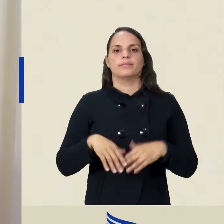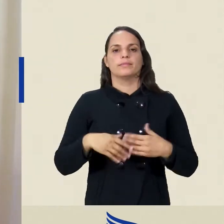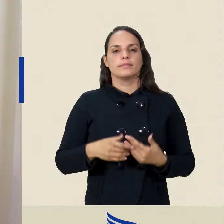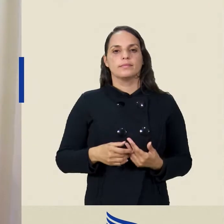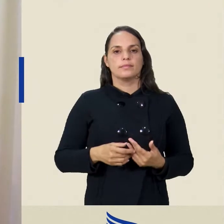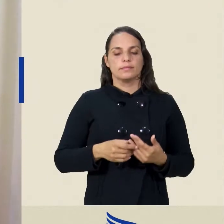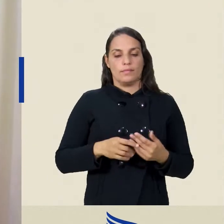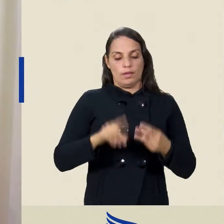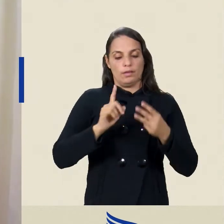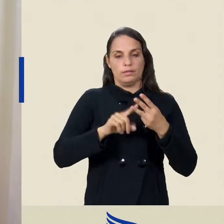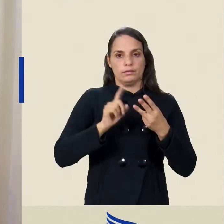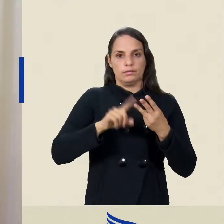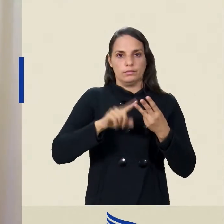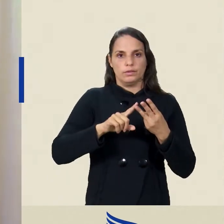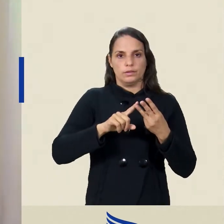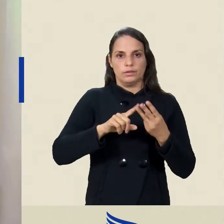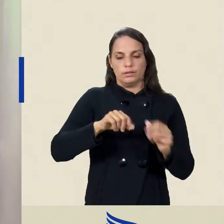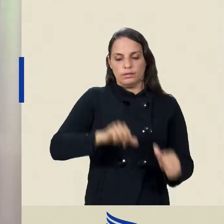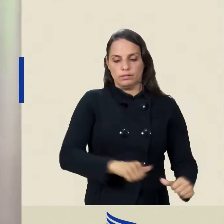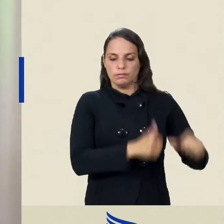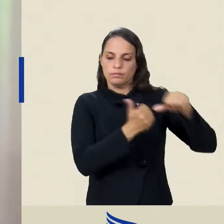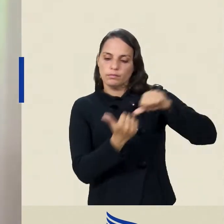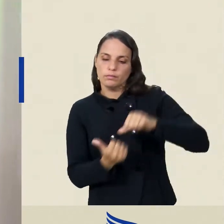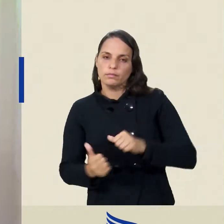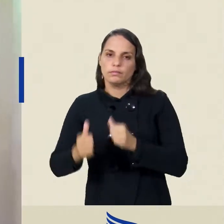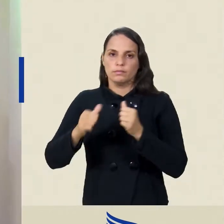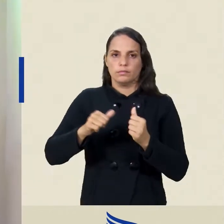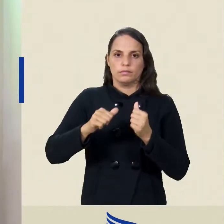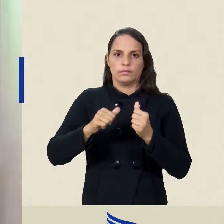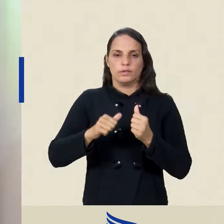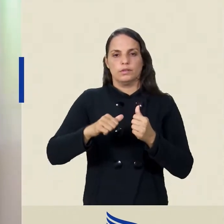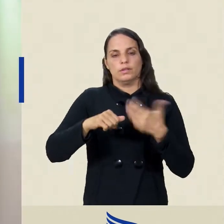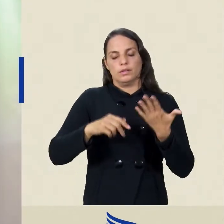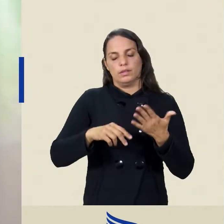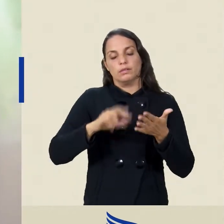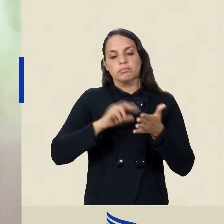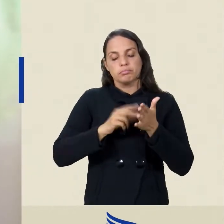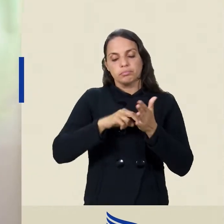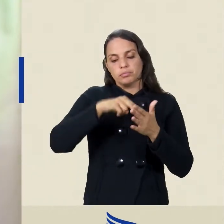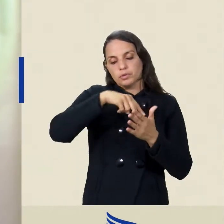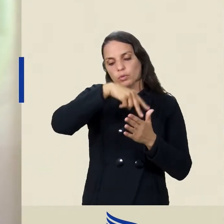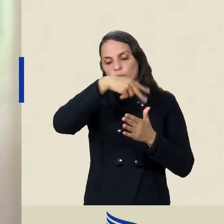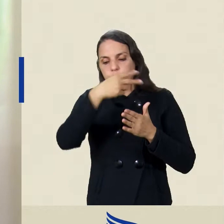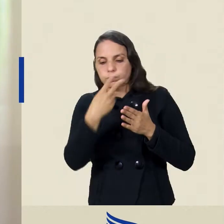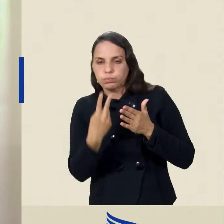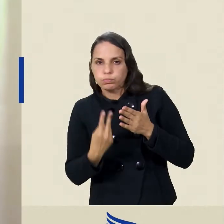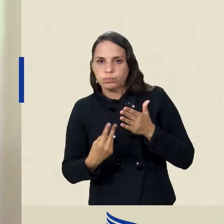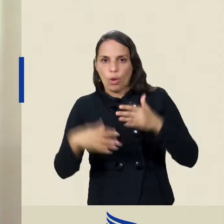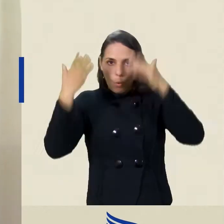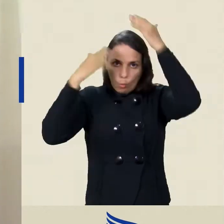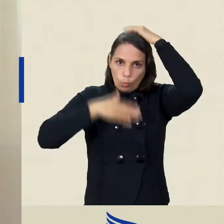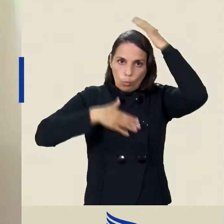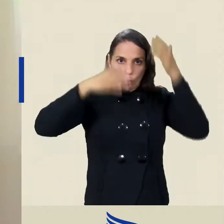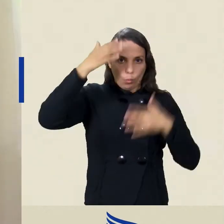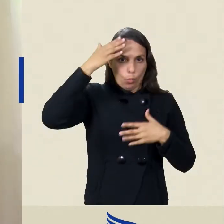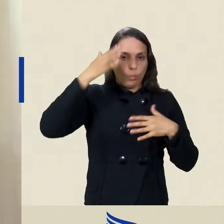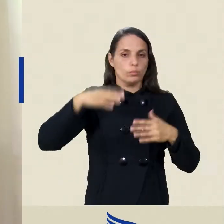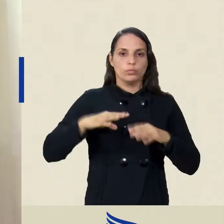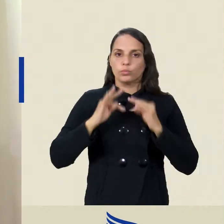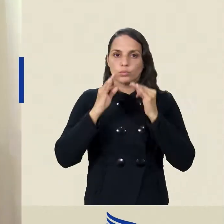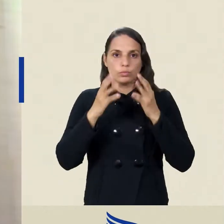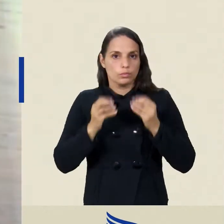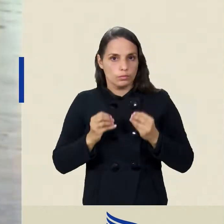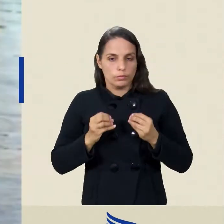Imersão: afundar, imergir, mergulhar completamente em água. O ato